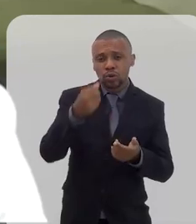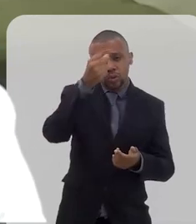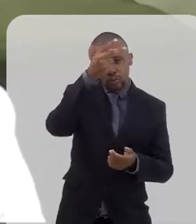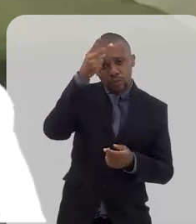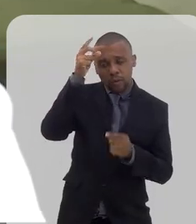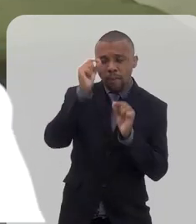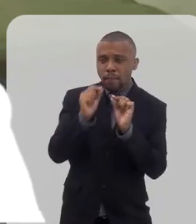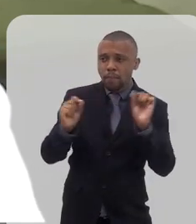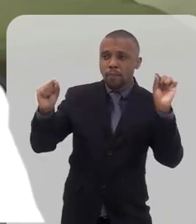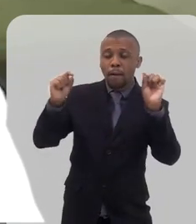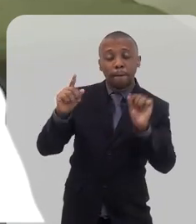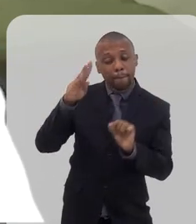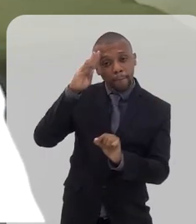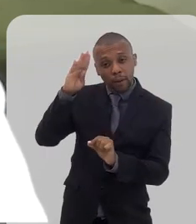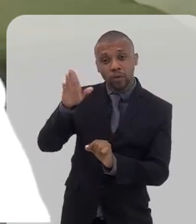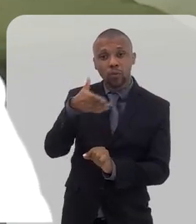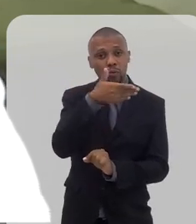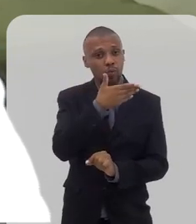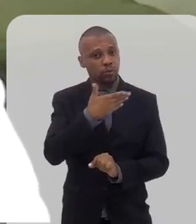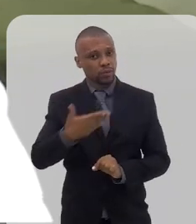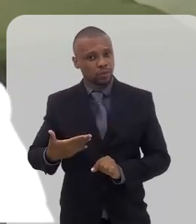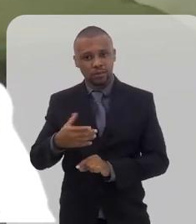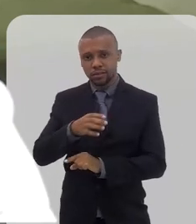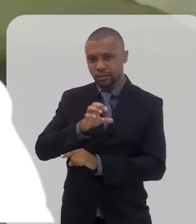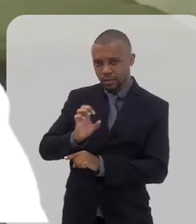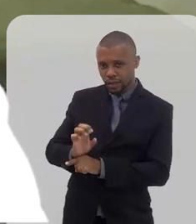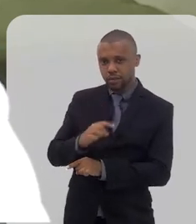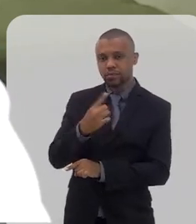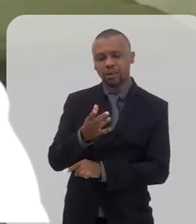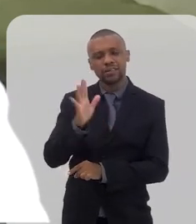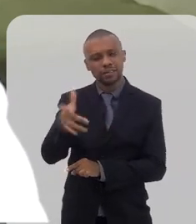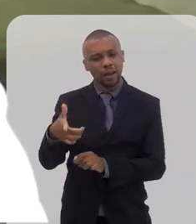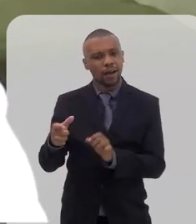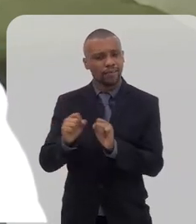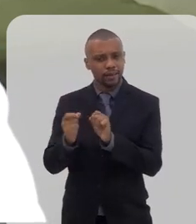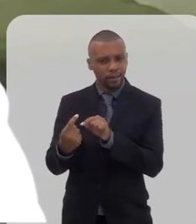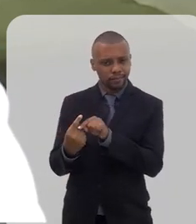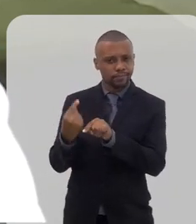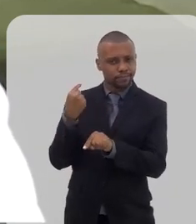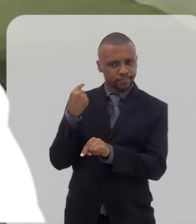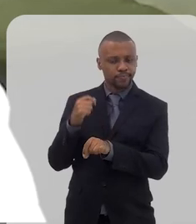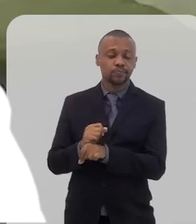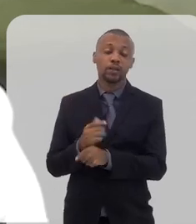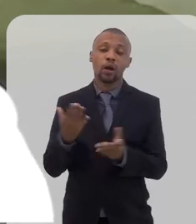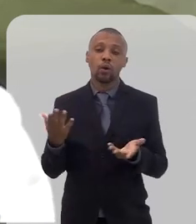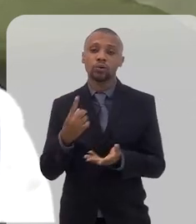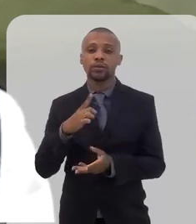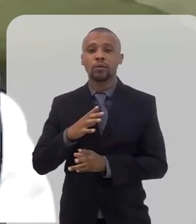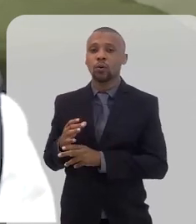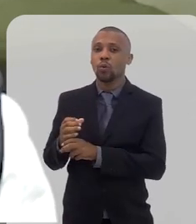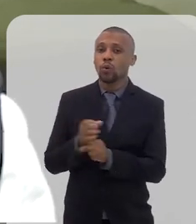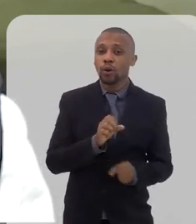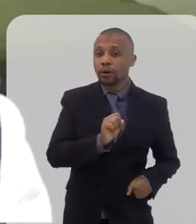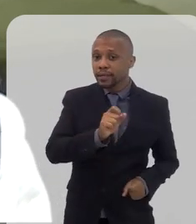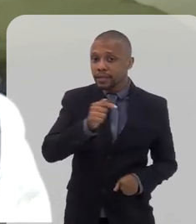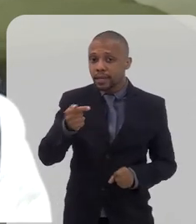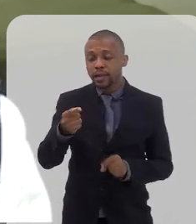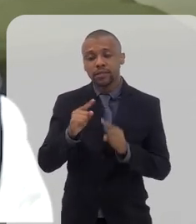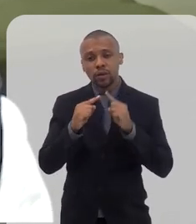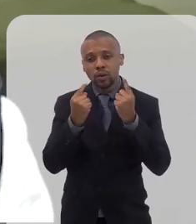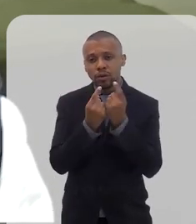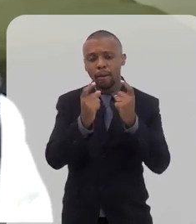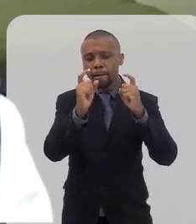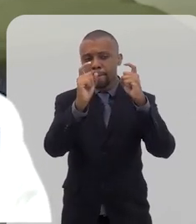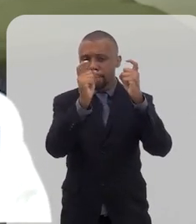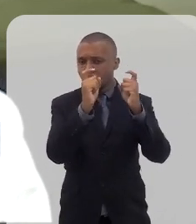e inclusive com o Estado, que nós já realizamos. Então, hoje nós temos já 87 reuniões realizadas